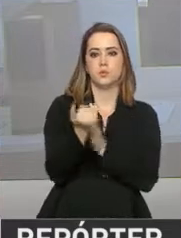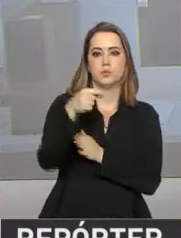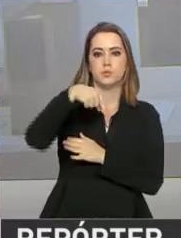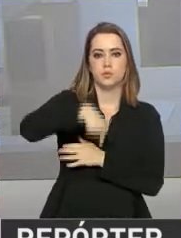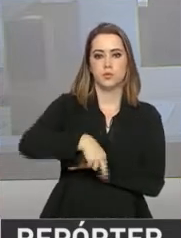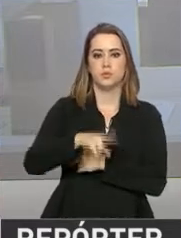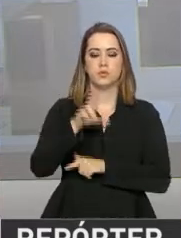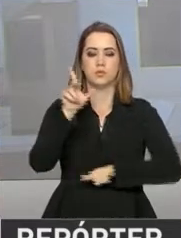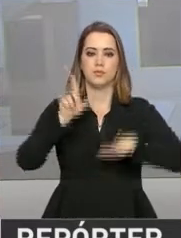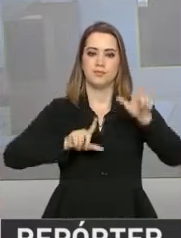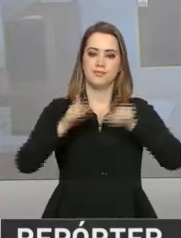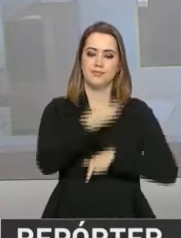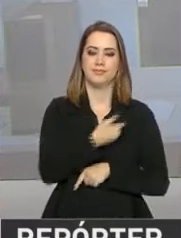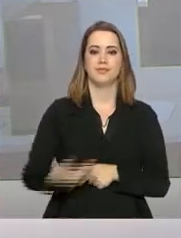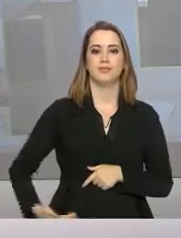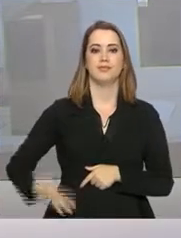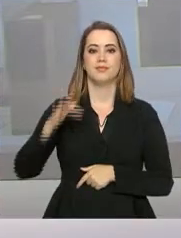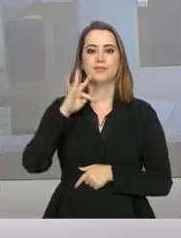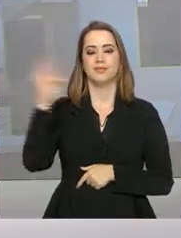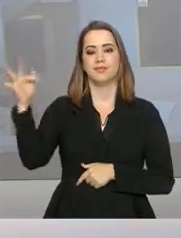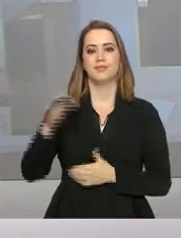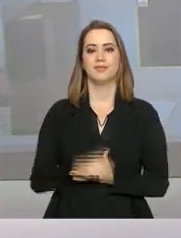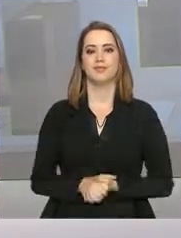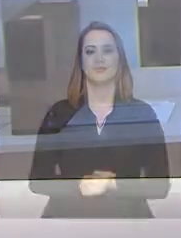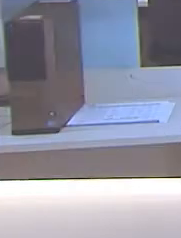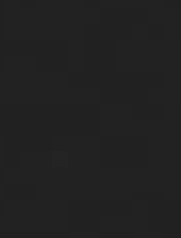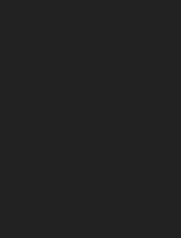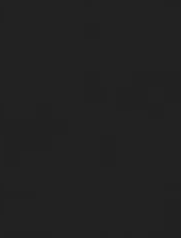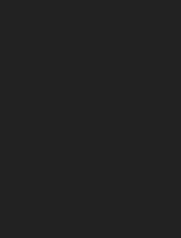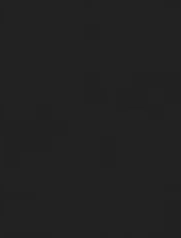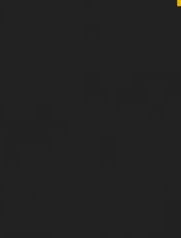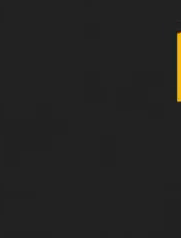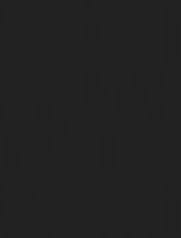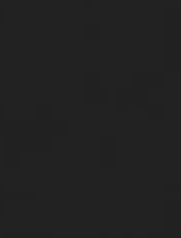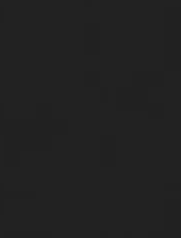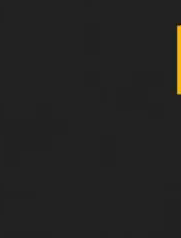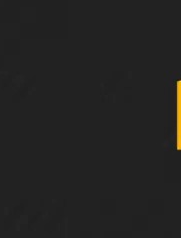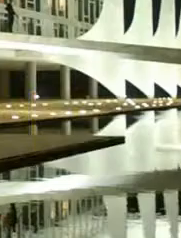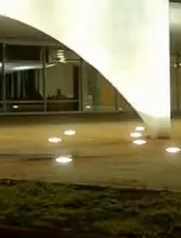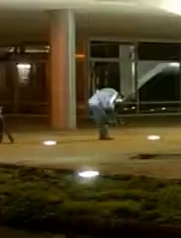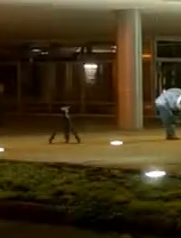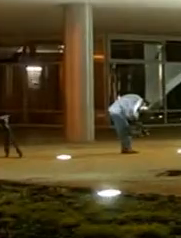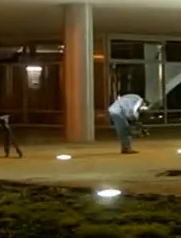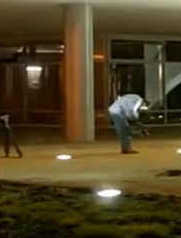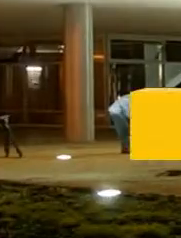Continue com a gente aqui na NBR, a TV do Governo Federal.